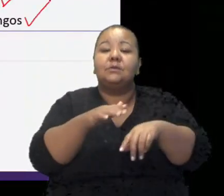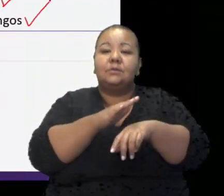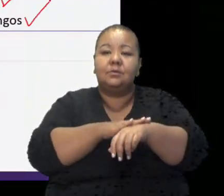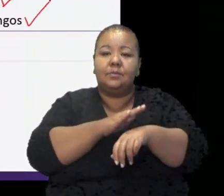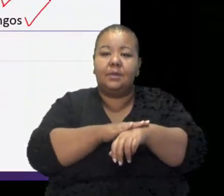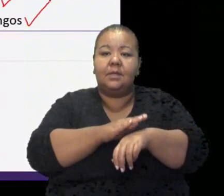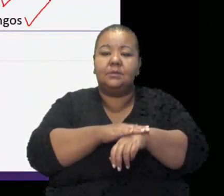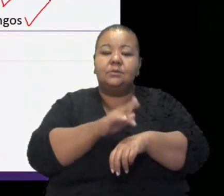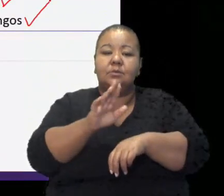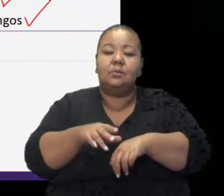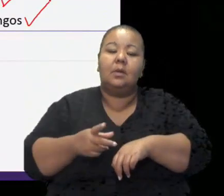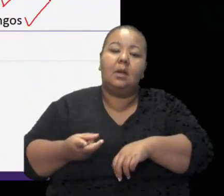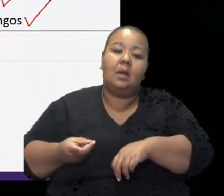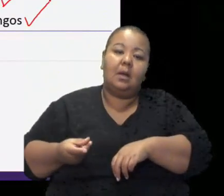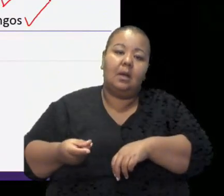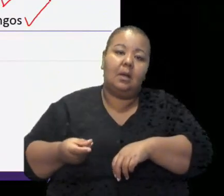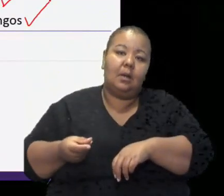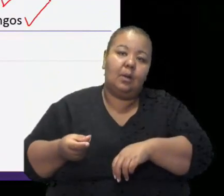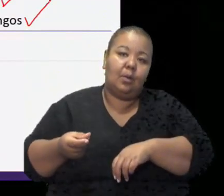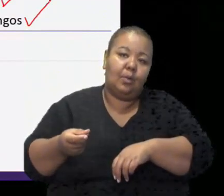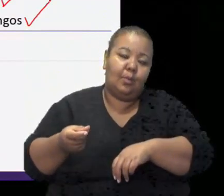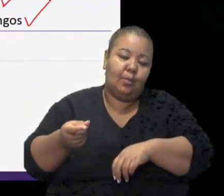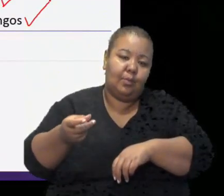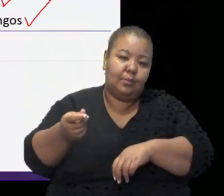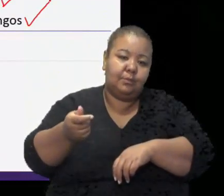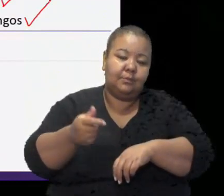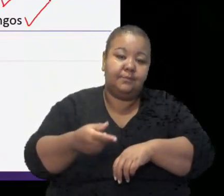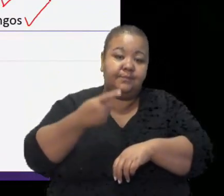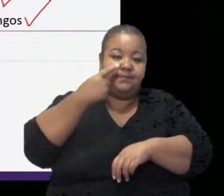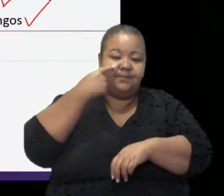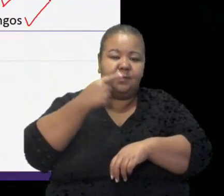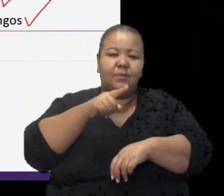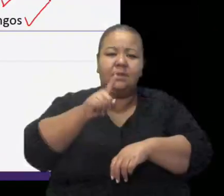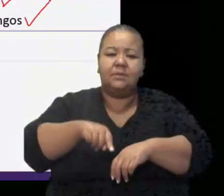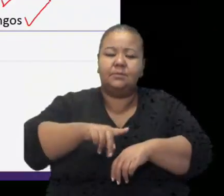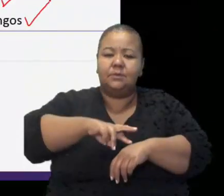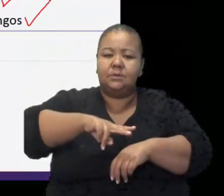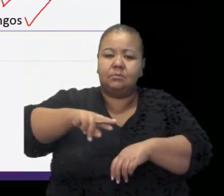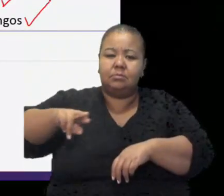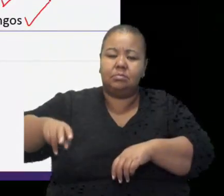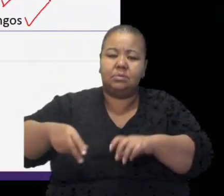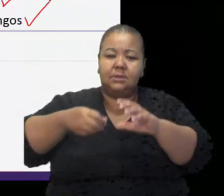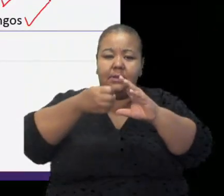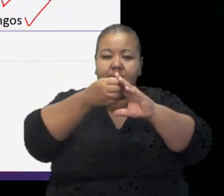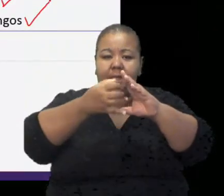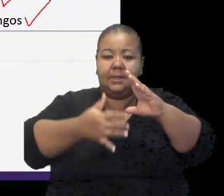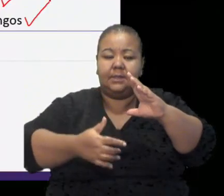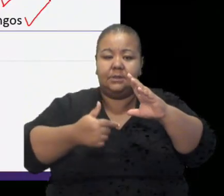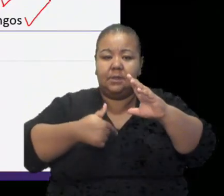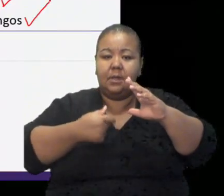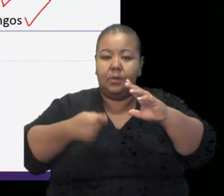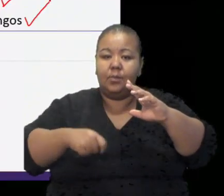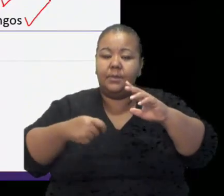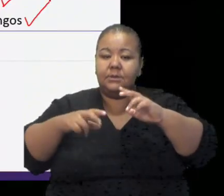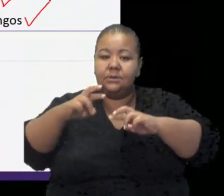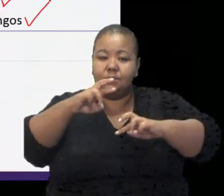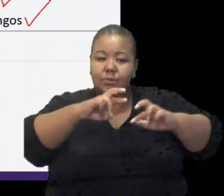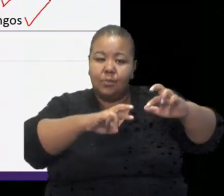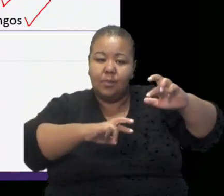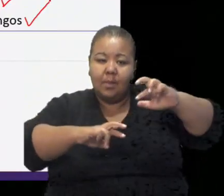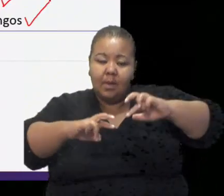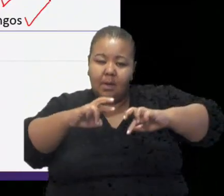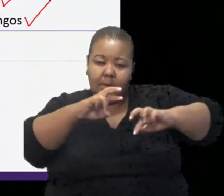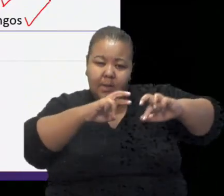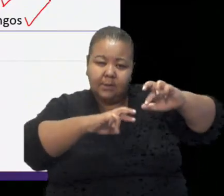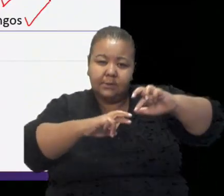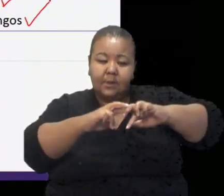geralmente são muito longos. Então, olha quantas características eu tenho que analisar para